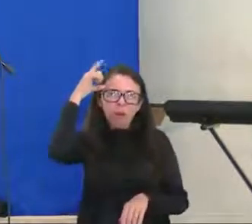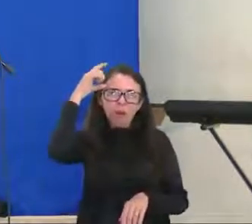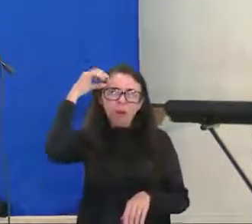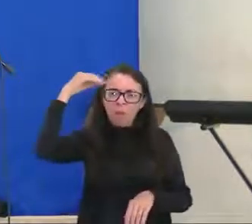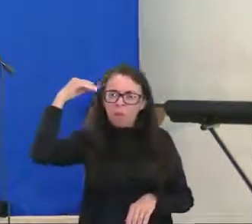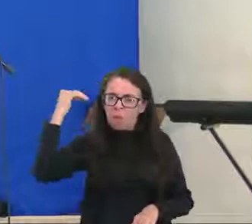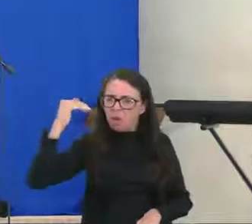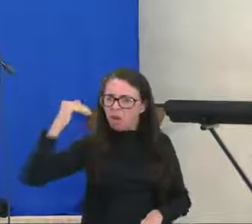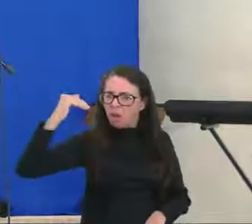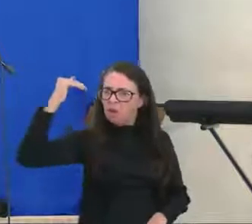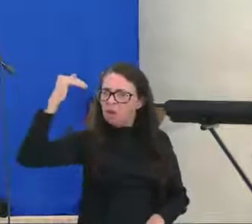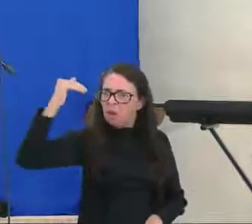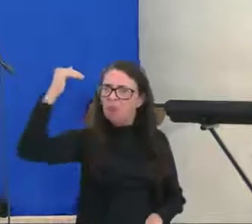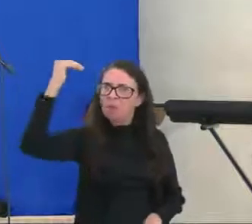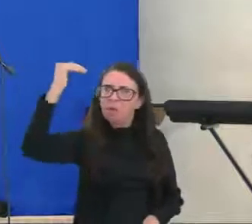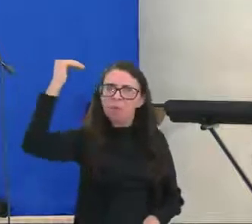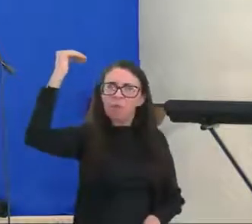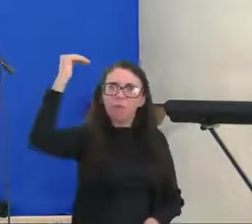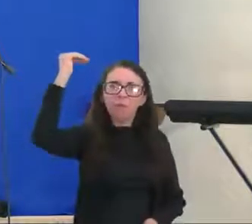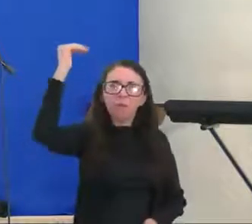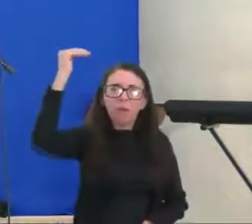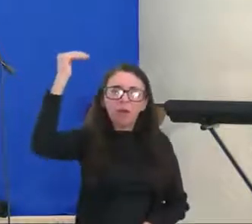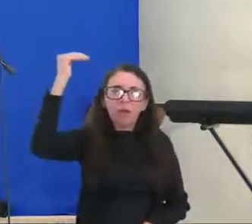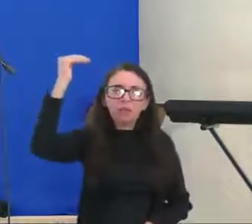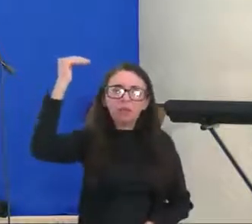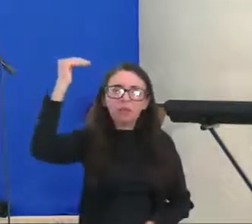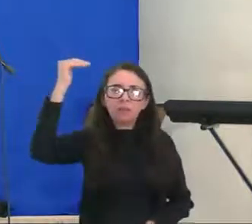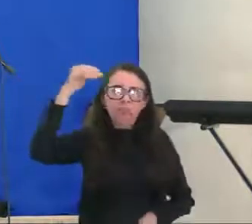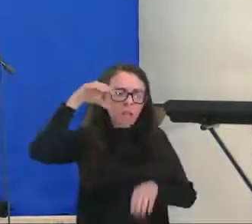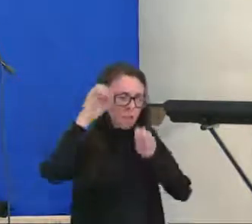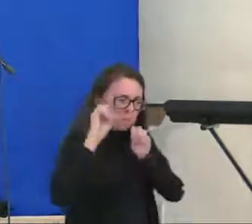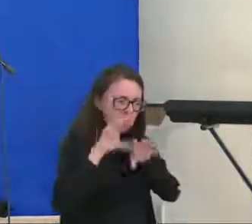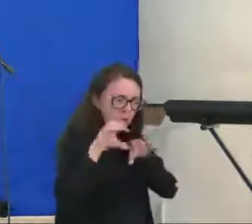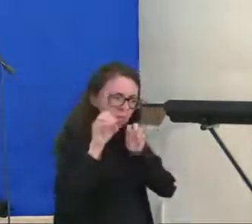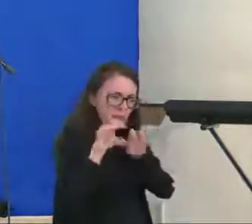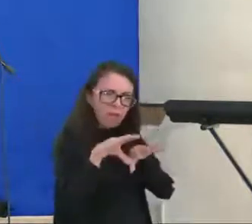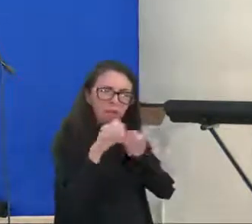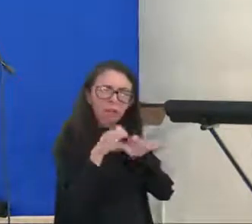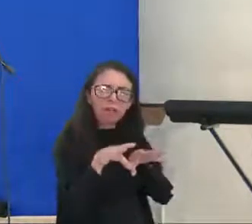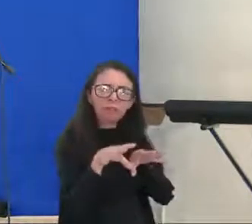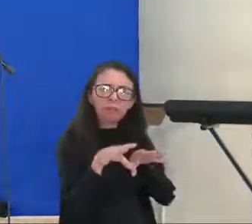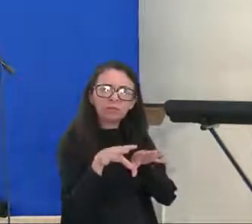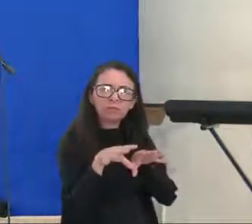e a todo ofício, para inventar